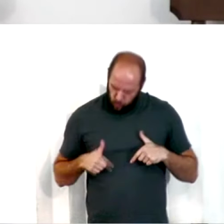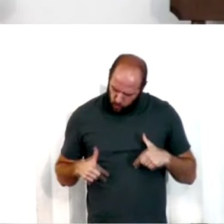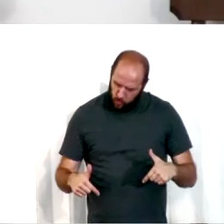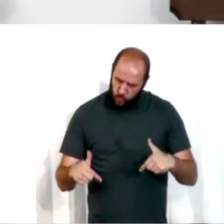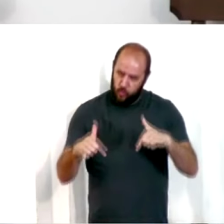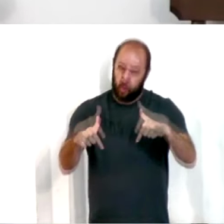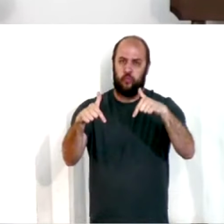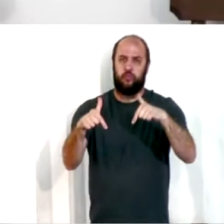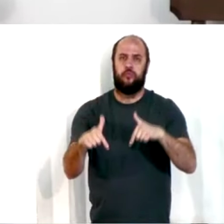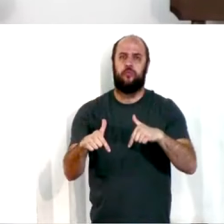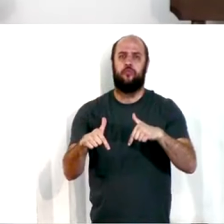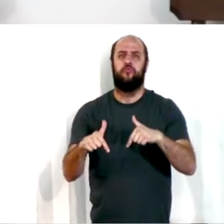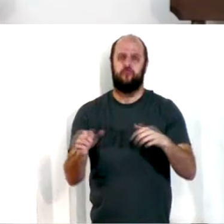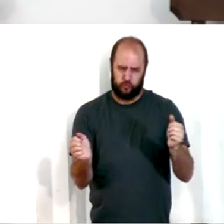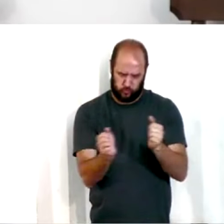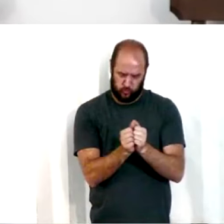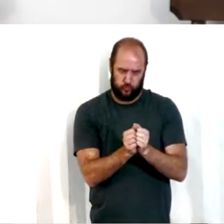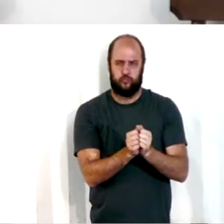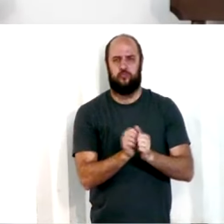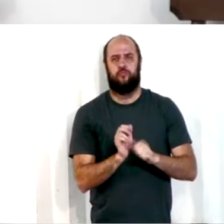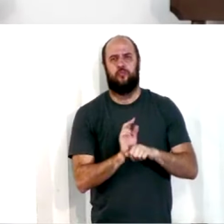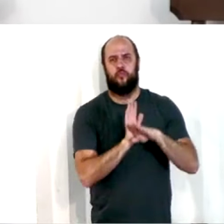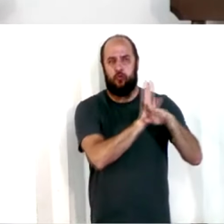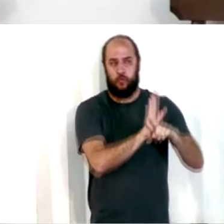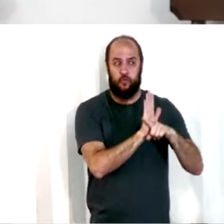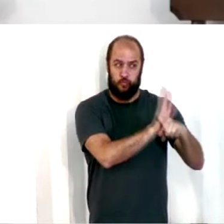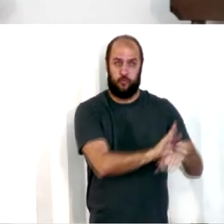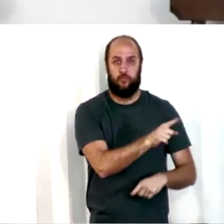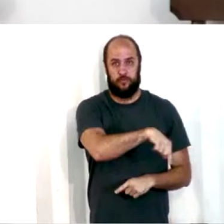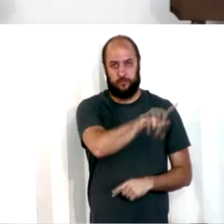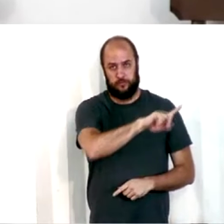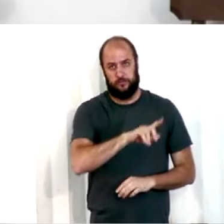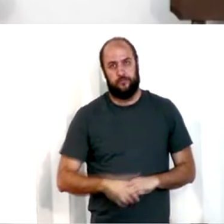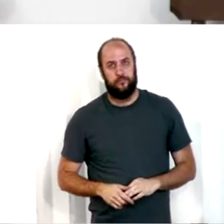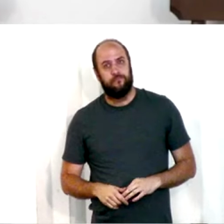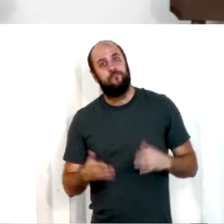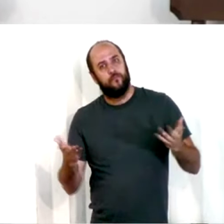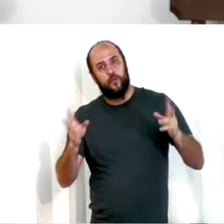favor de vocês. Por isso, o tema da mensagem desta